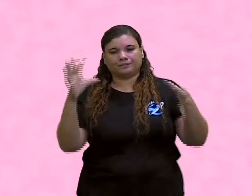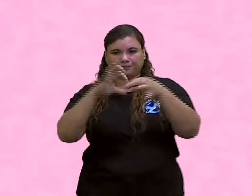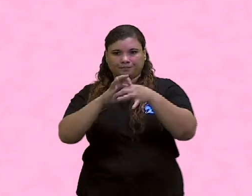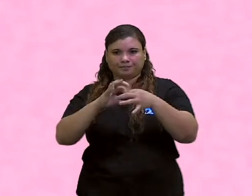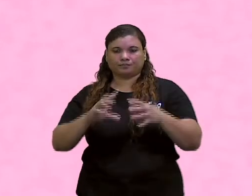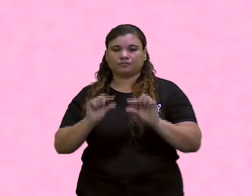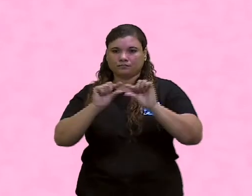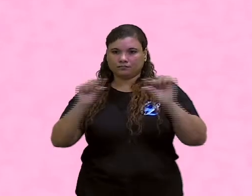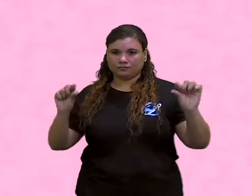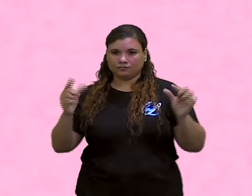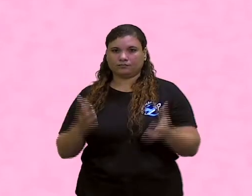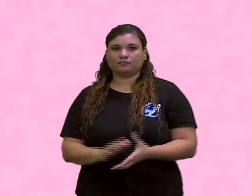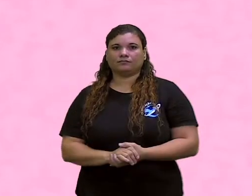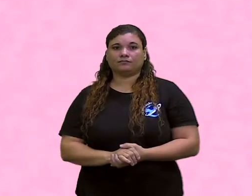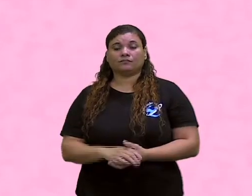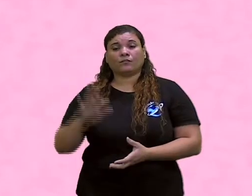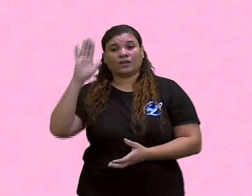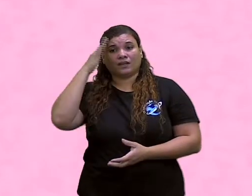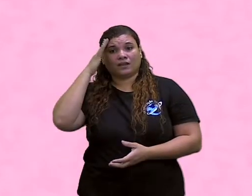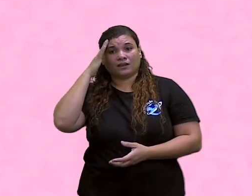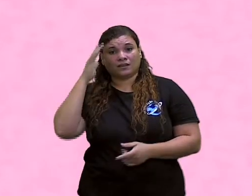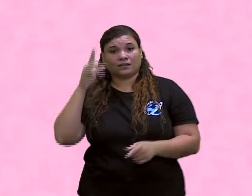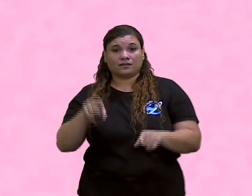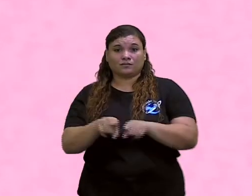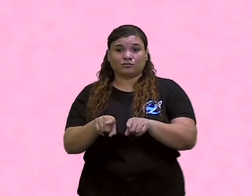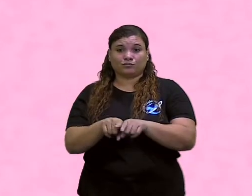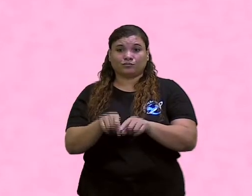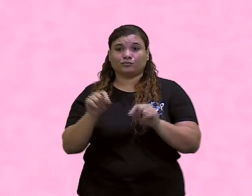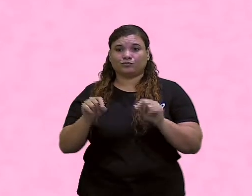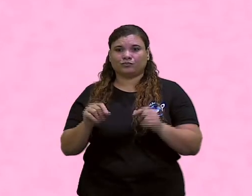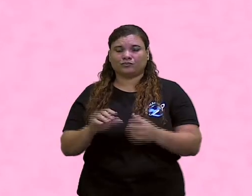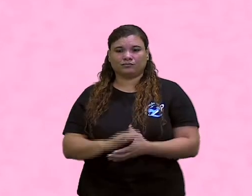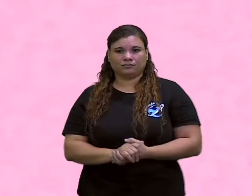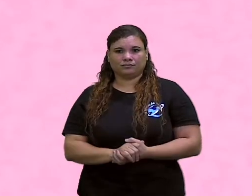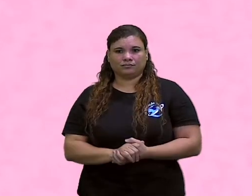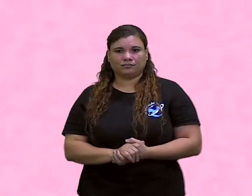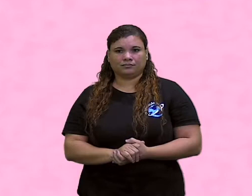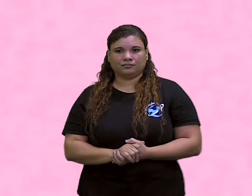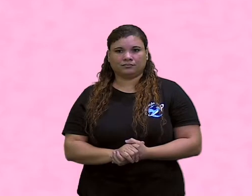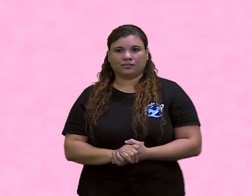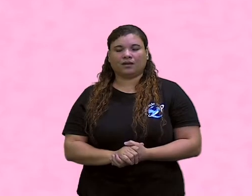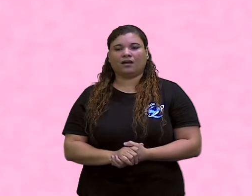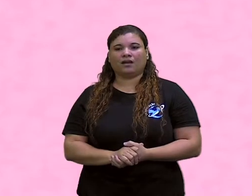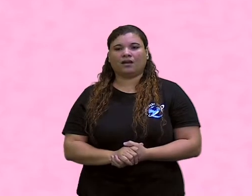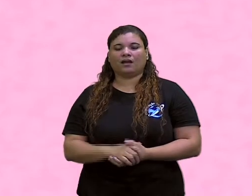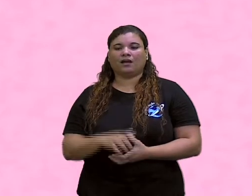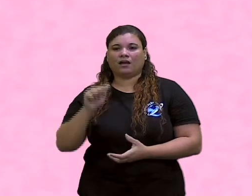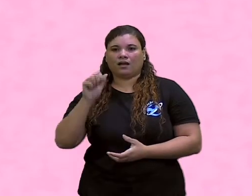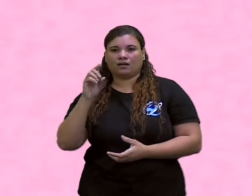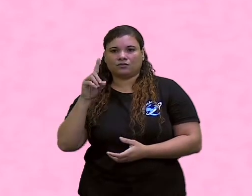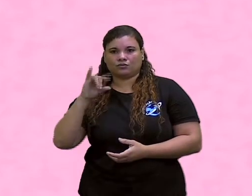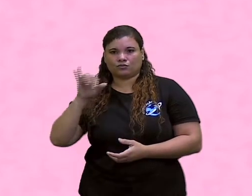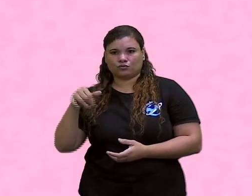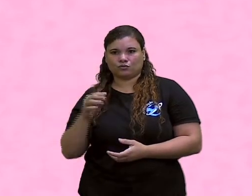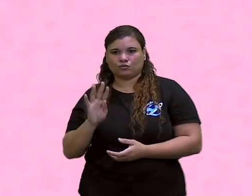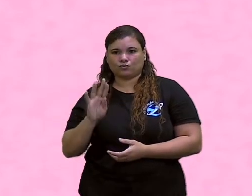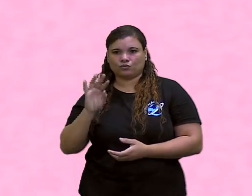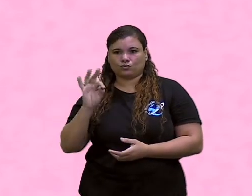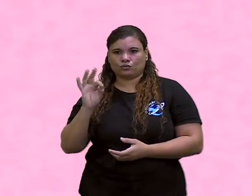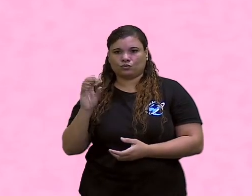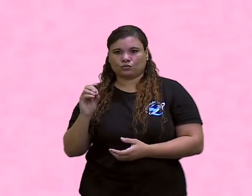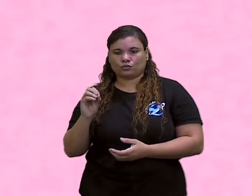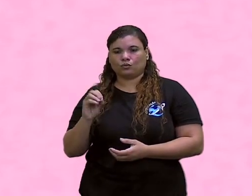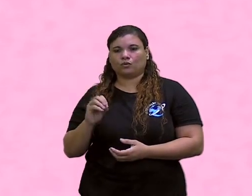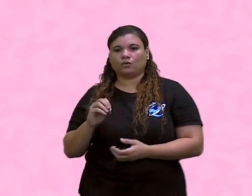adjunto adverbial, a relação é com o verbo. Vamos falar um pouquinho mais desse assunto aí de análise, de